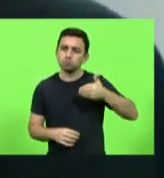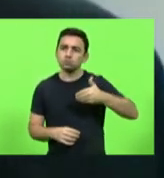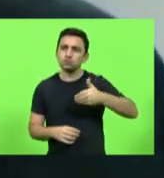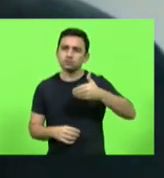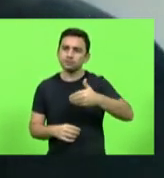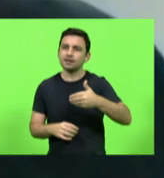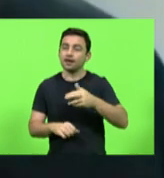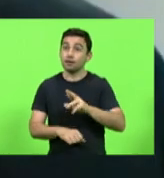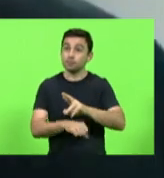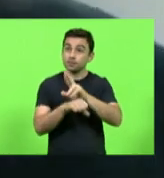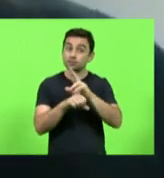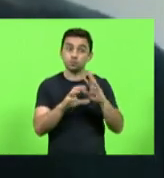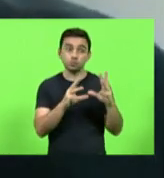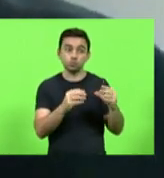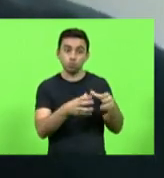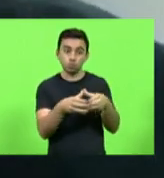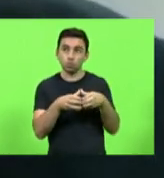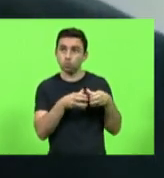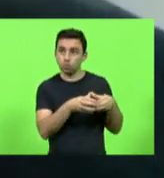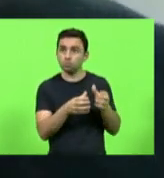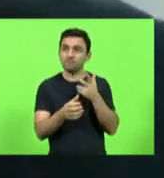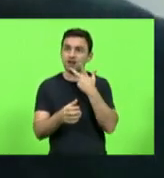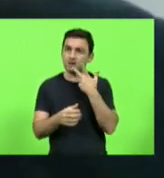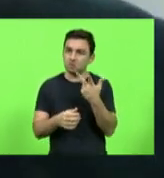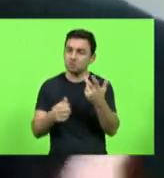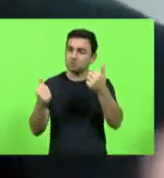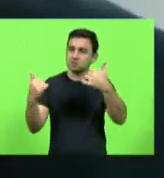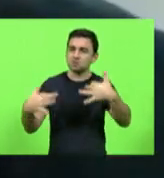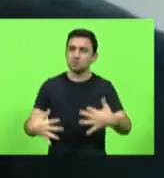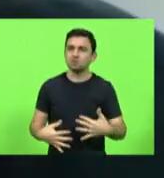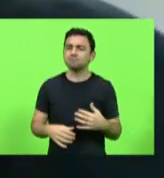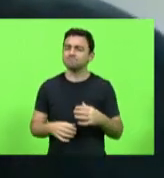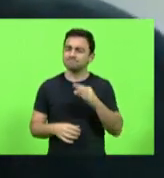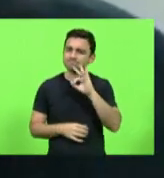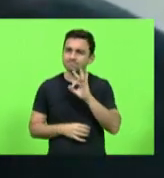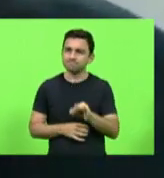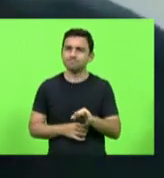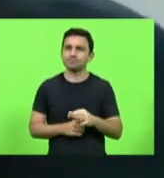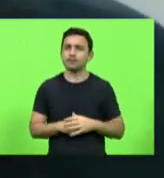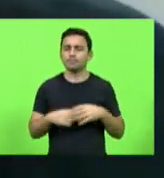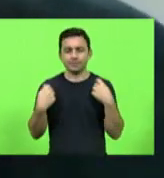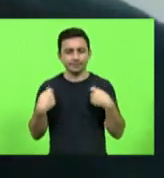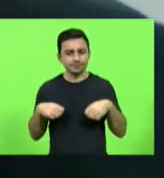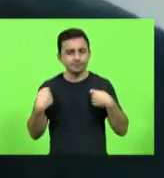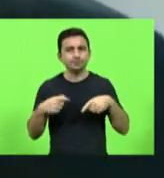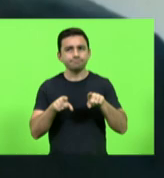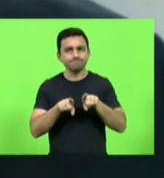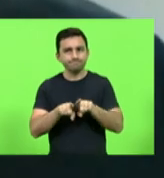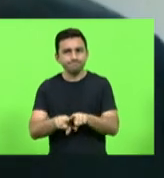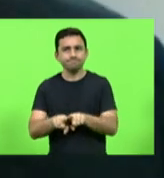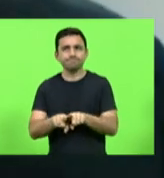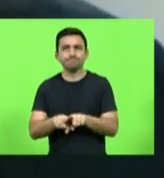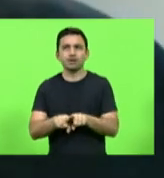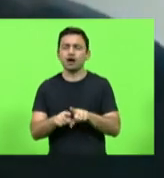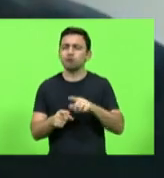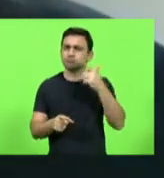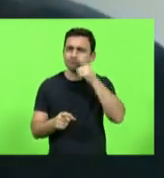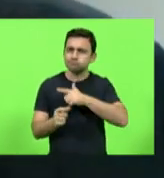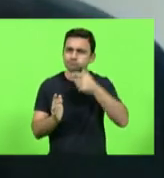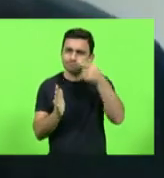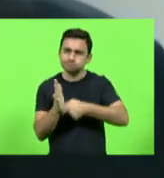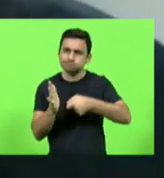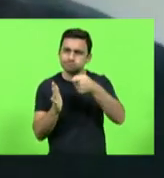representações das corporações do serviço social e da psicologia, que nós precisamos dessas parcerias para enfrentarmos uma